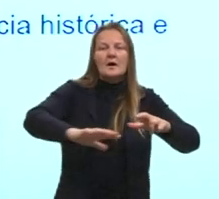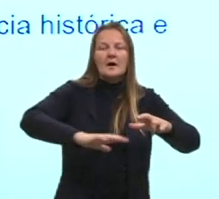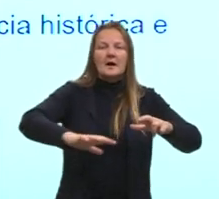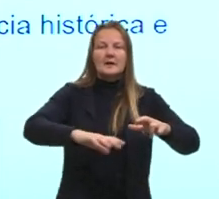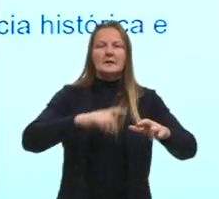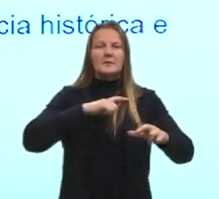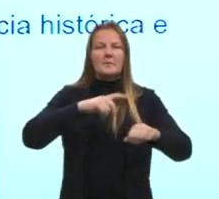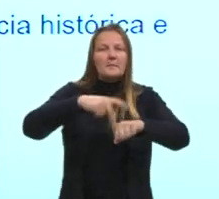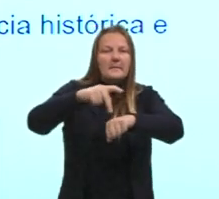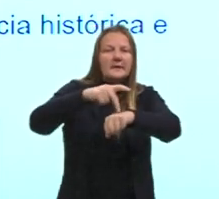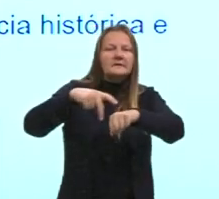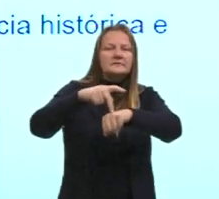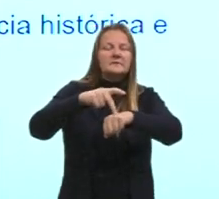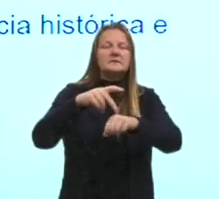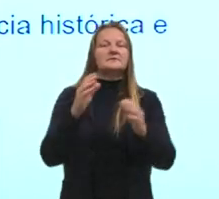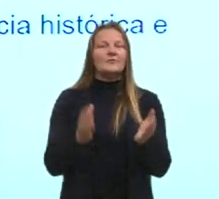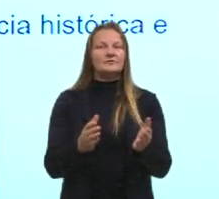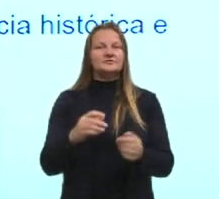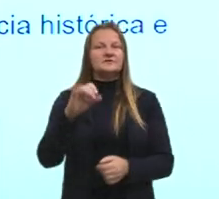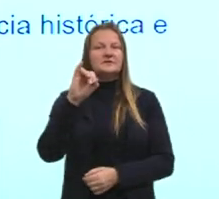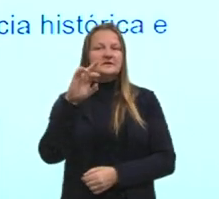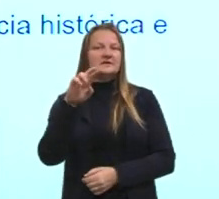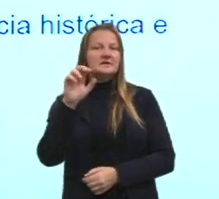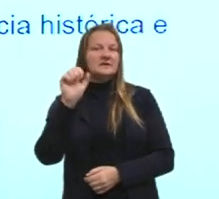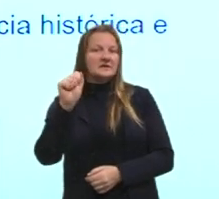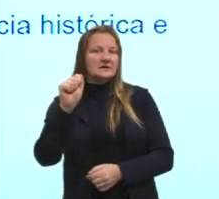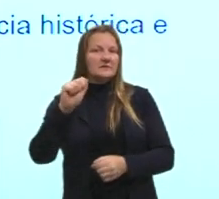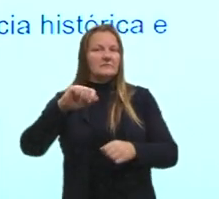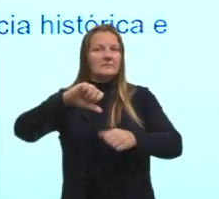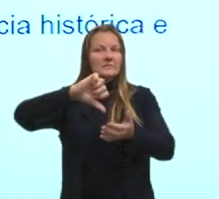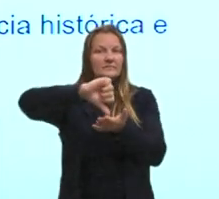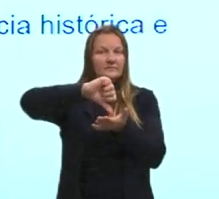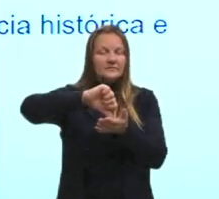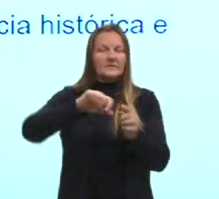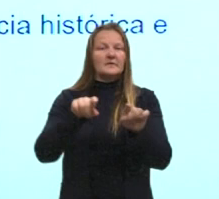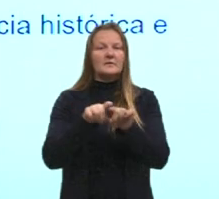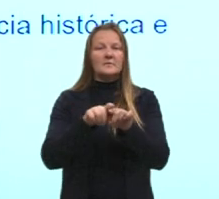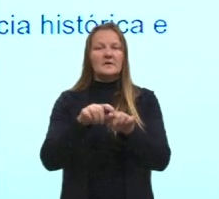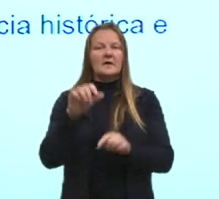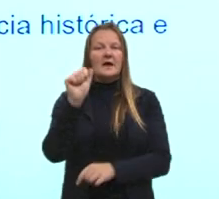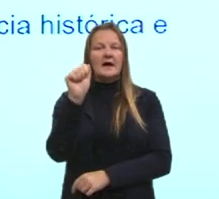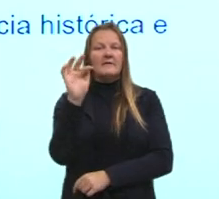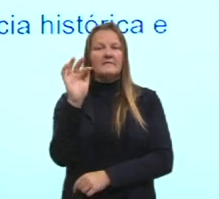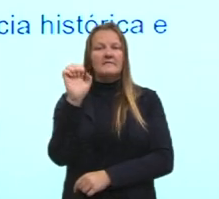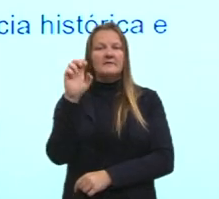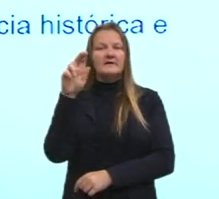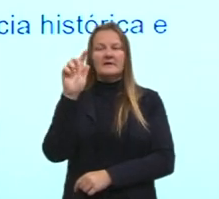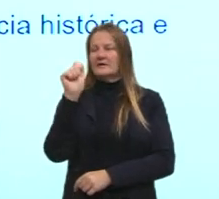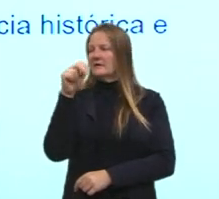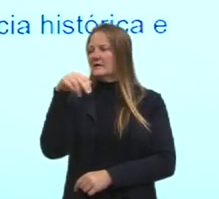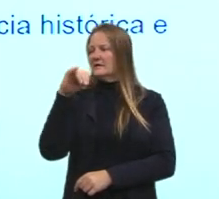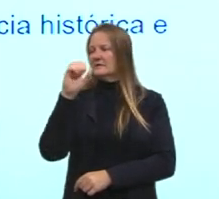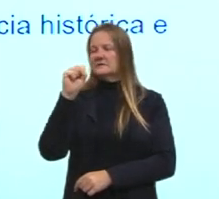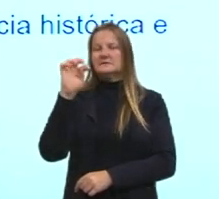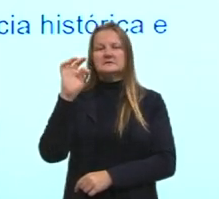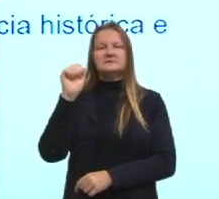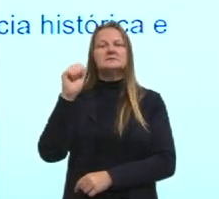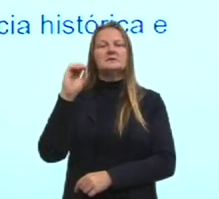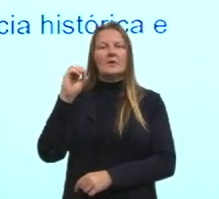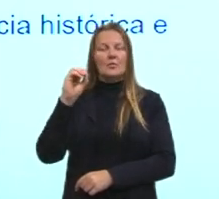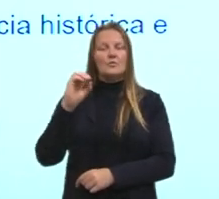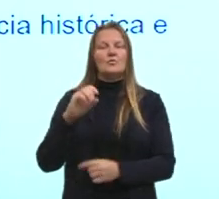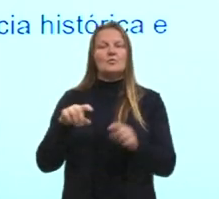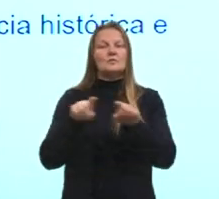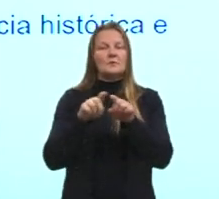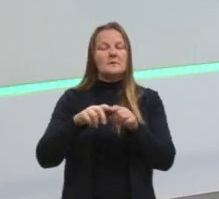área né uma grande importância histórica e geopolítica geopolítica a gente vai ver por causa do